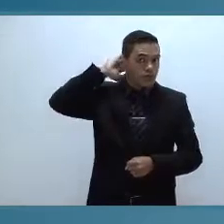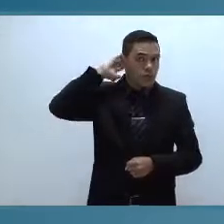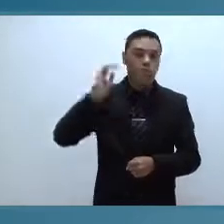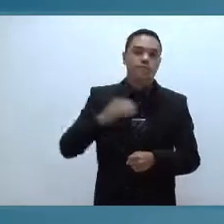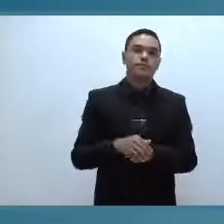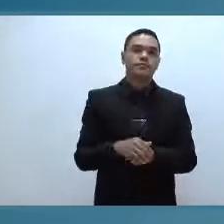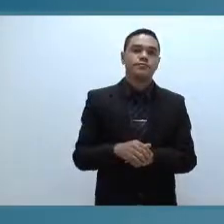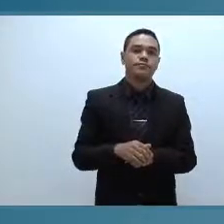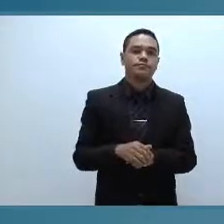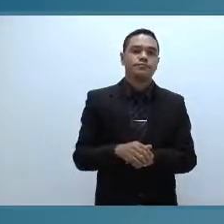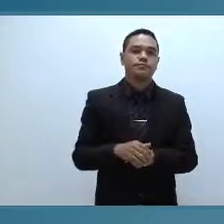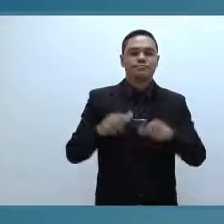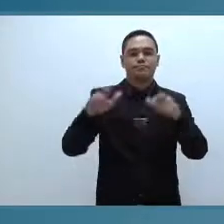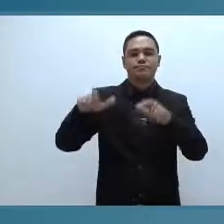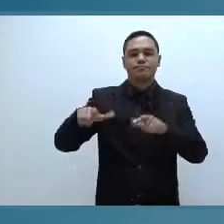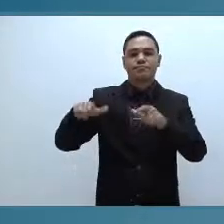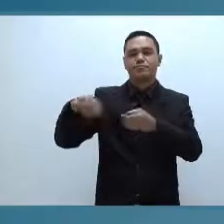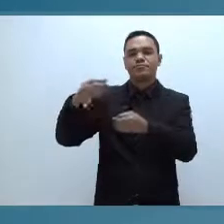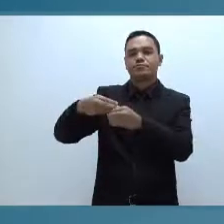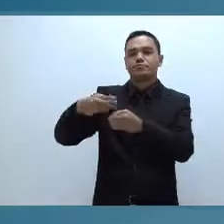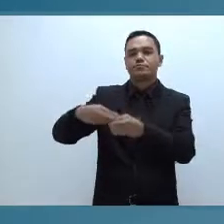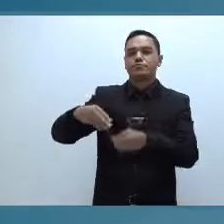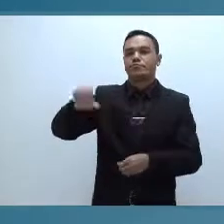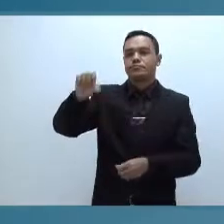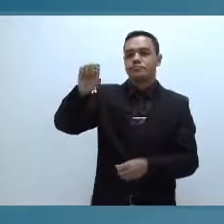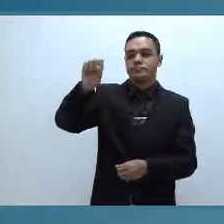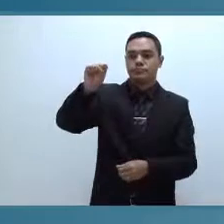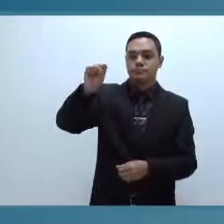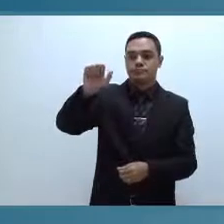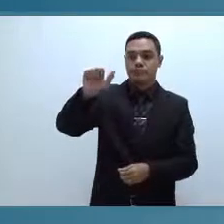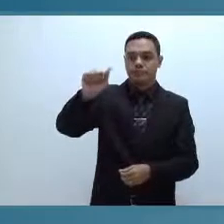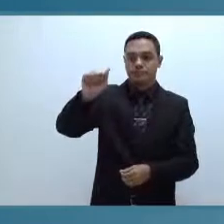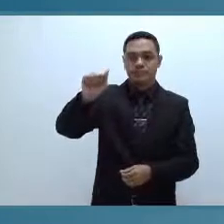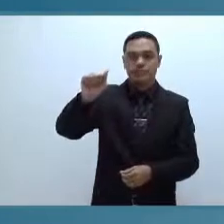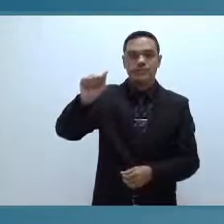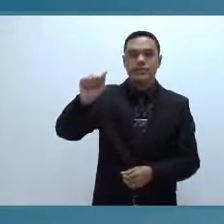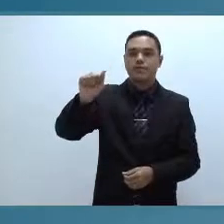o município de Salinópolis. Esse eu estou retirando.